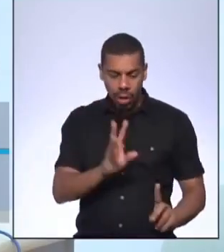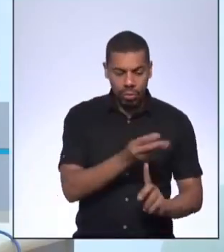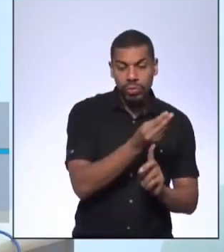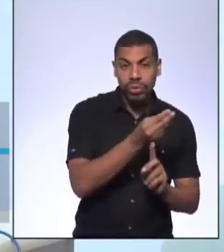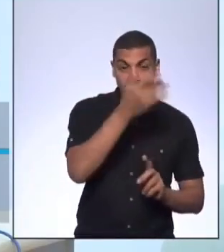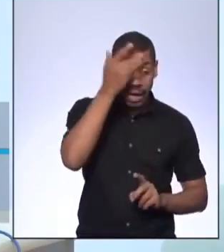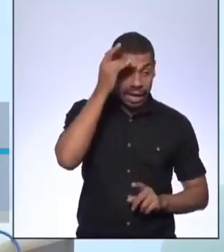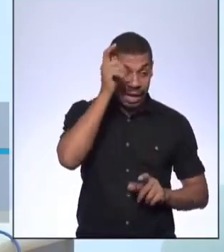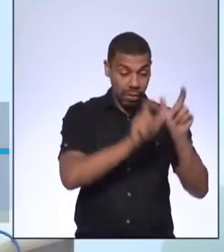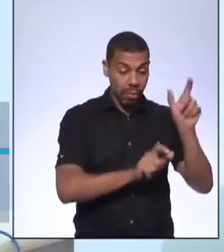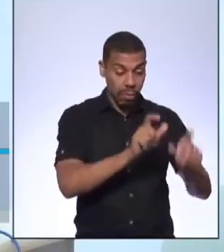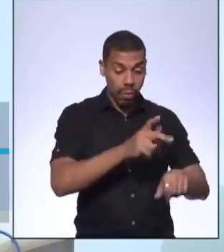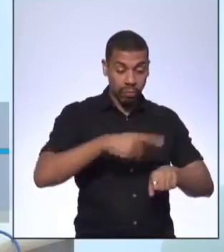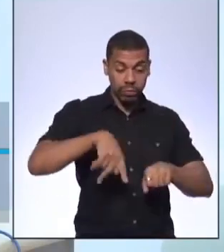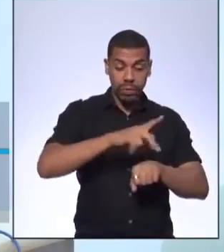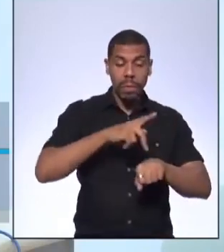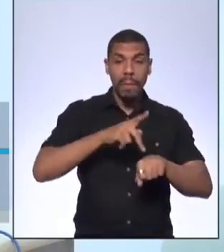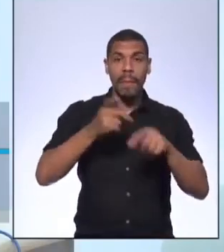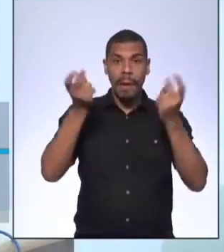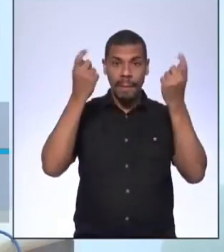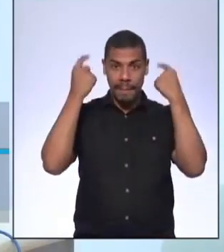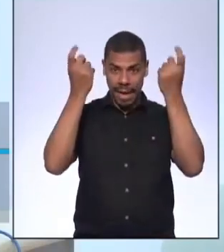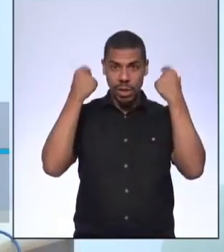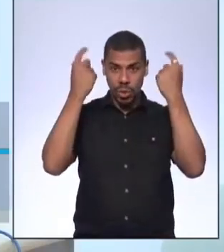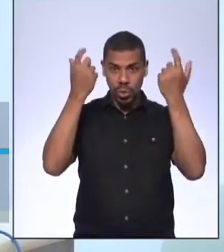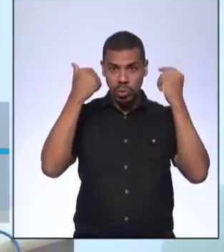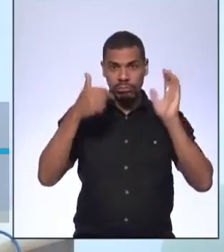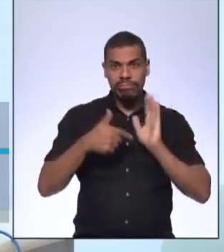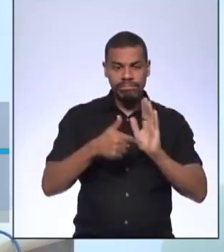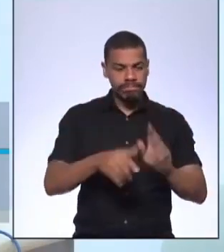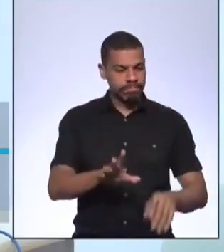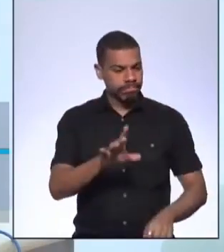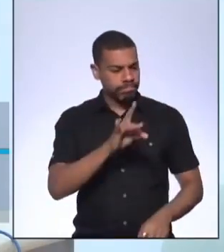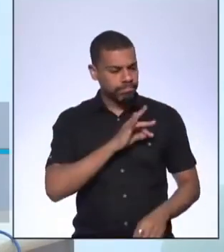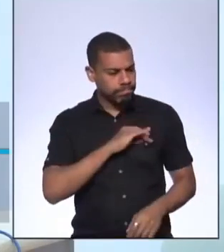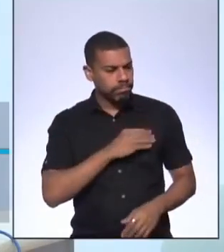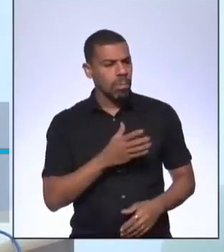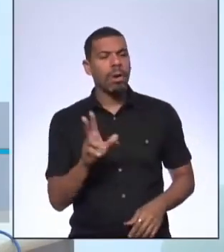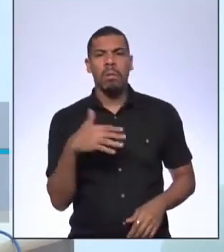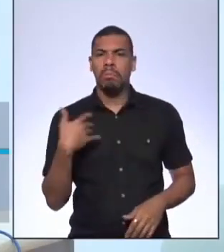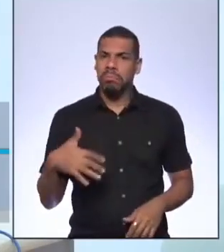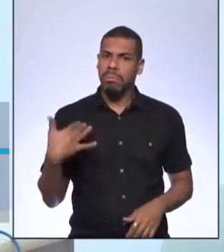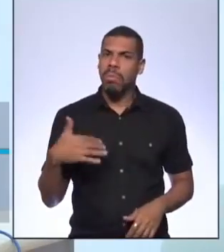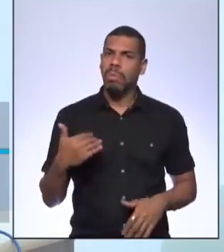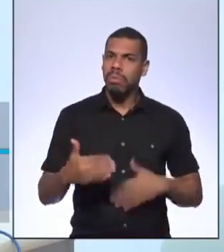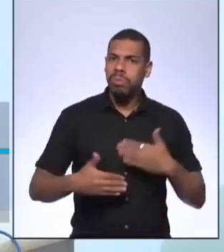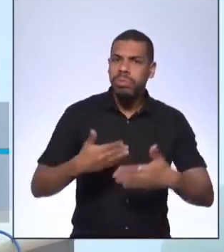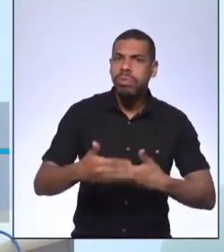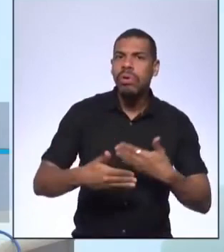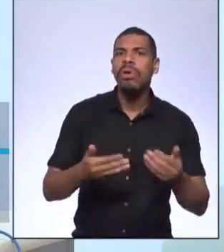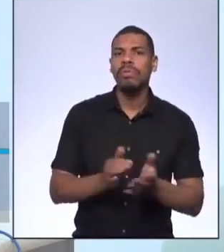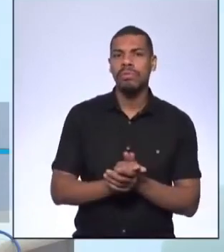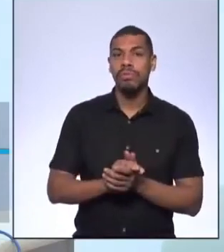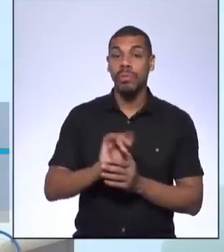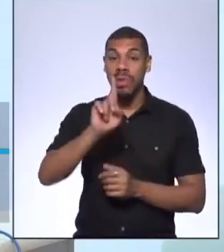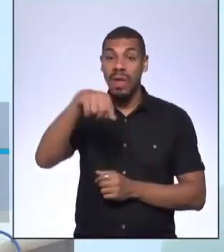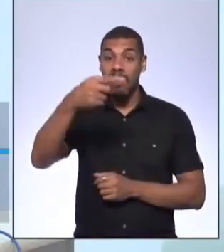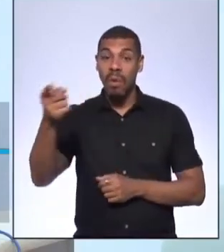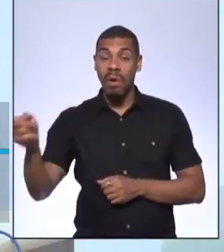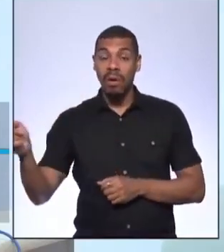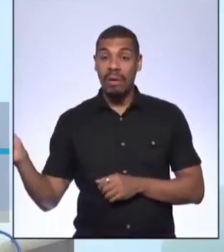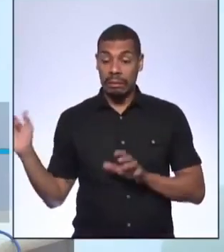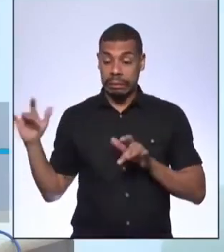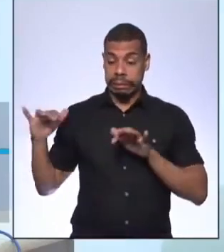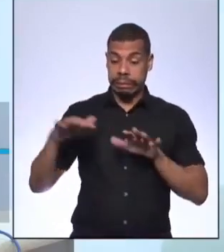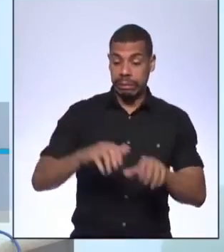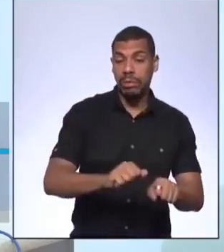se reconheça originalmente como um povo grandioso. E não que essa grandiosidade só veio depois da chegada dos espanhóis